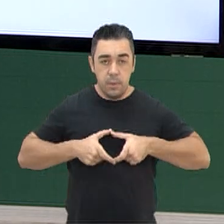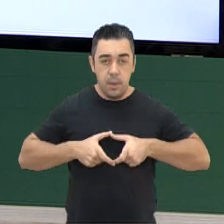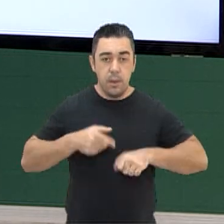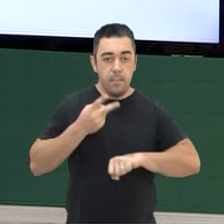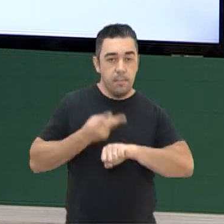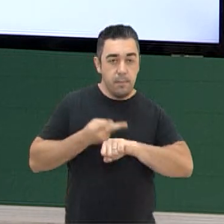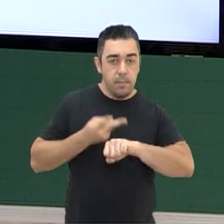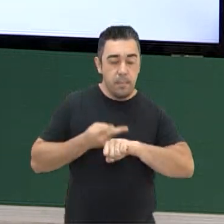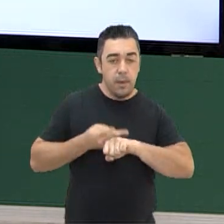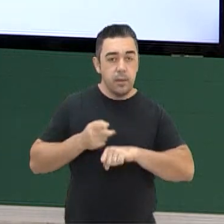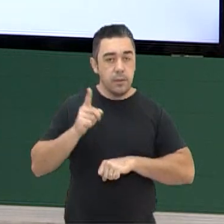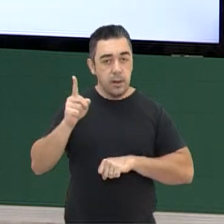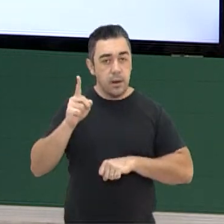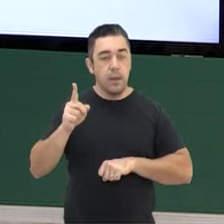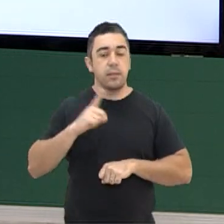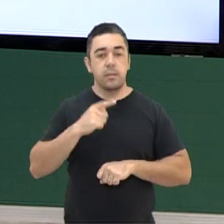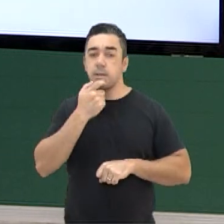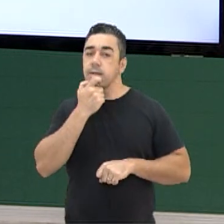Londres, em 2012.